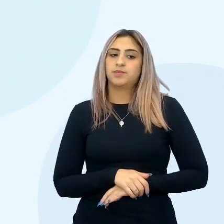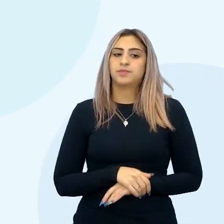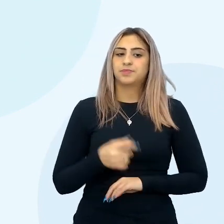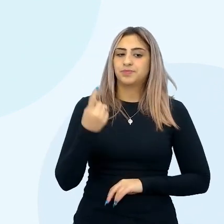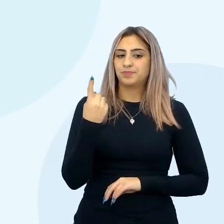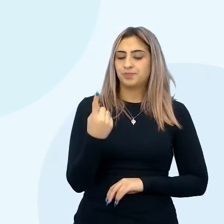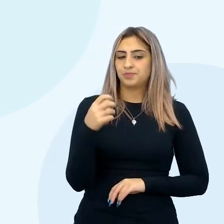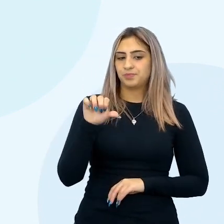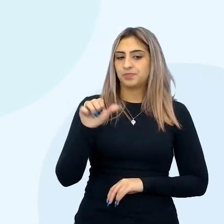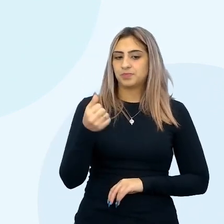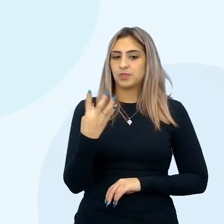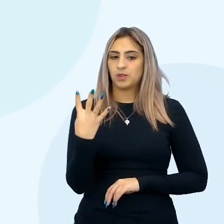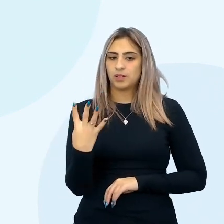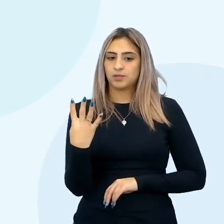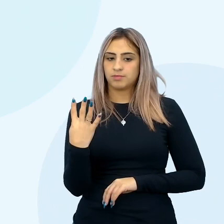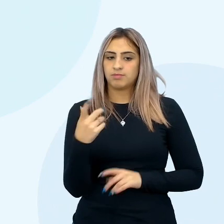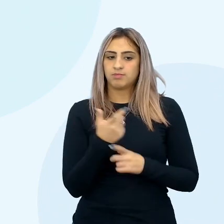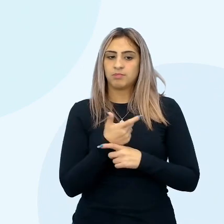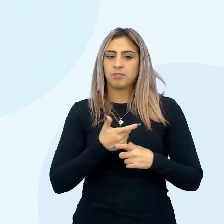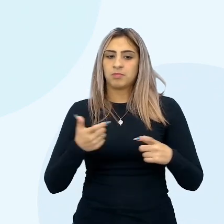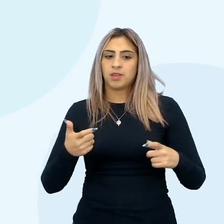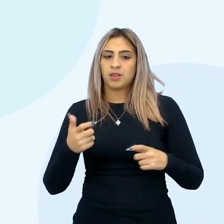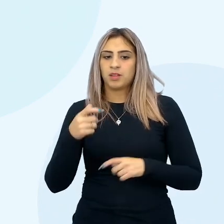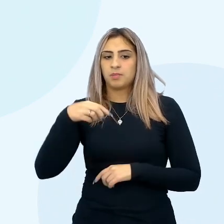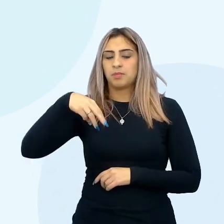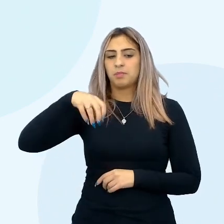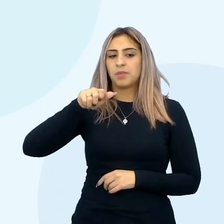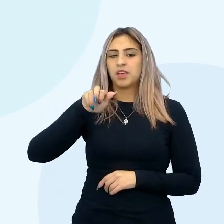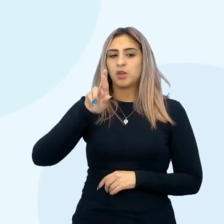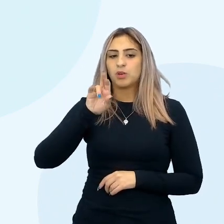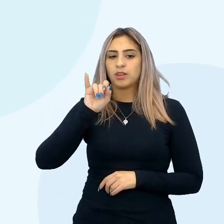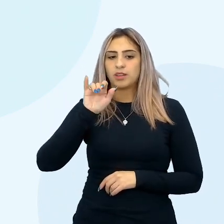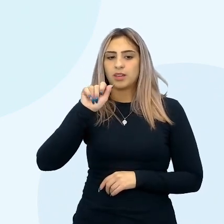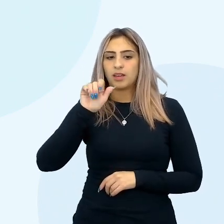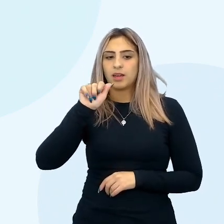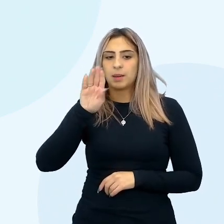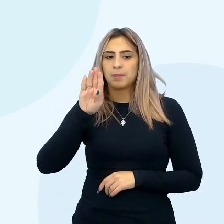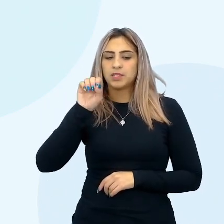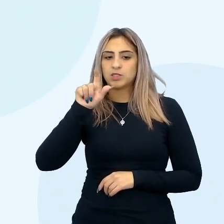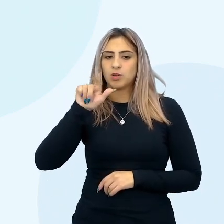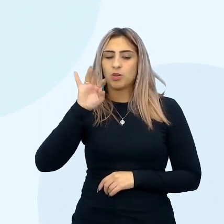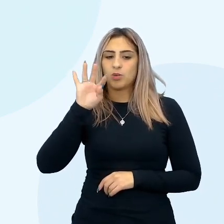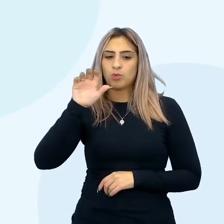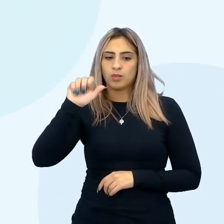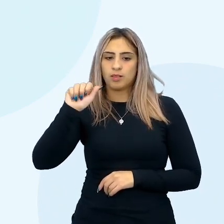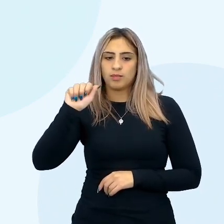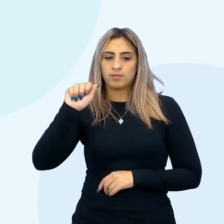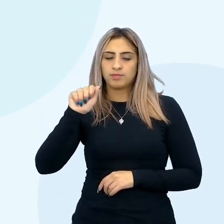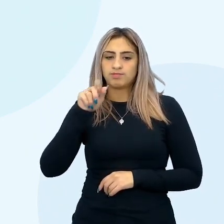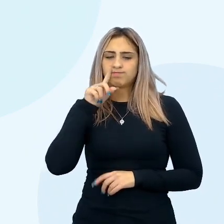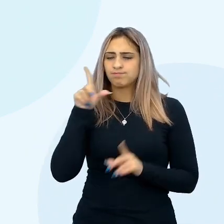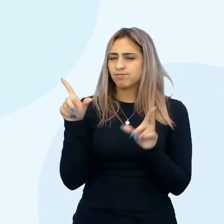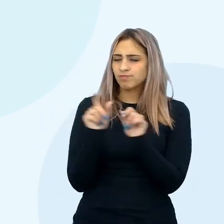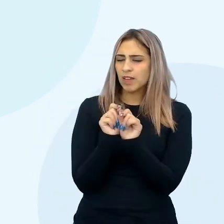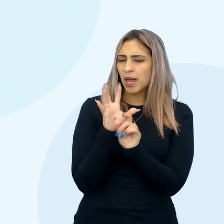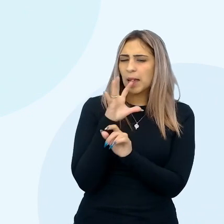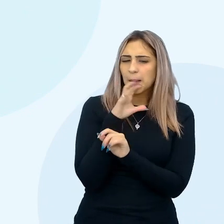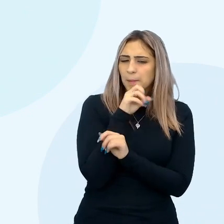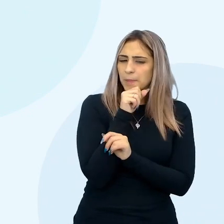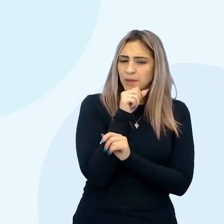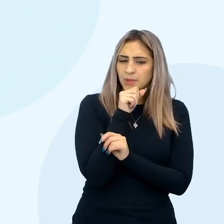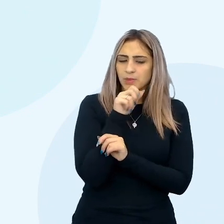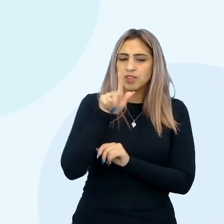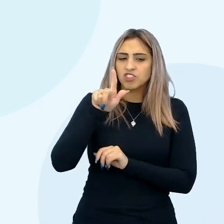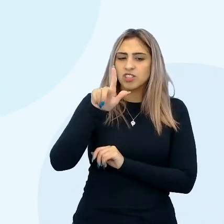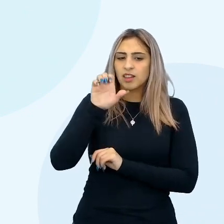chamado Maioria Absoluta. Tem 18 minutinhos só, do Leon Hirschman. E é considerado um dos curtas... É um dos melhores curtas da